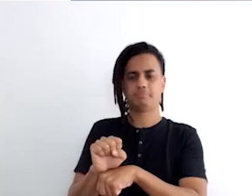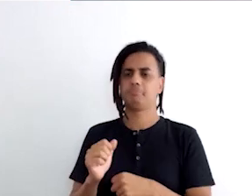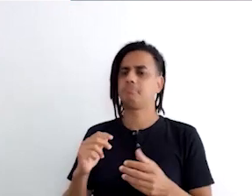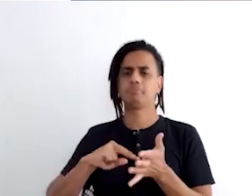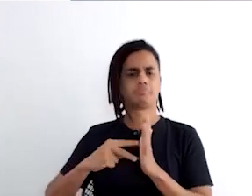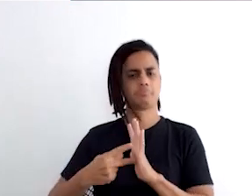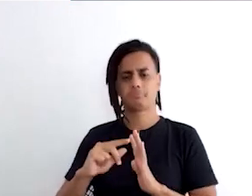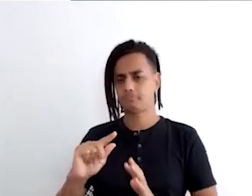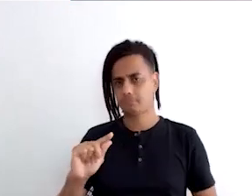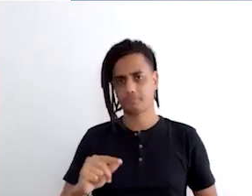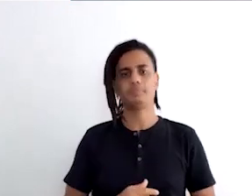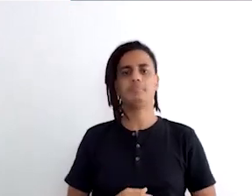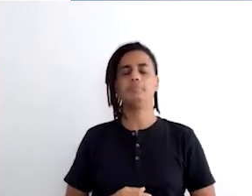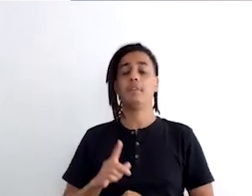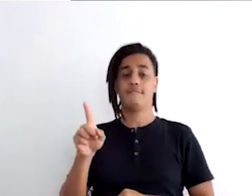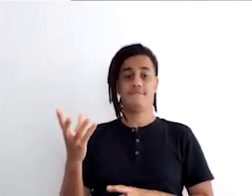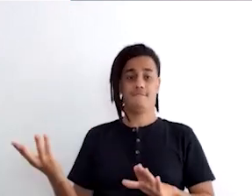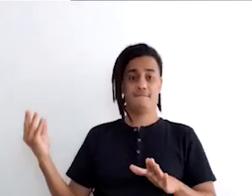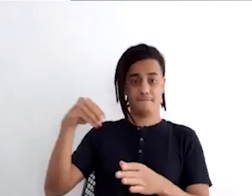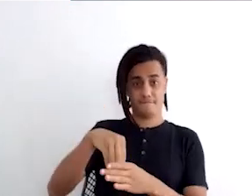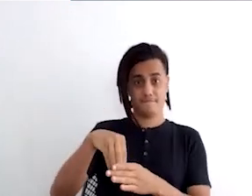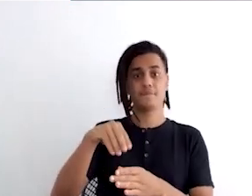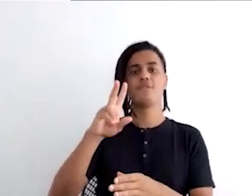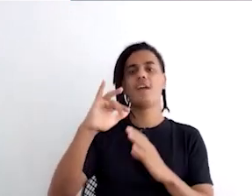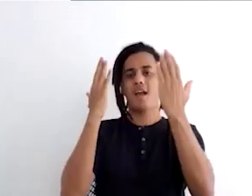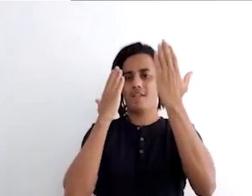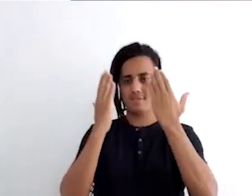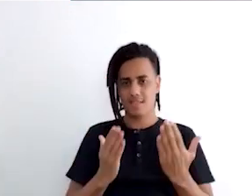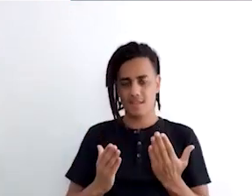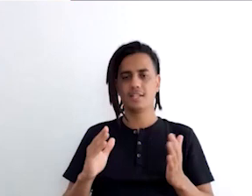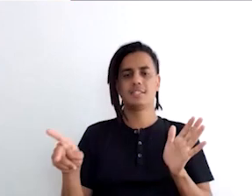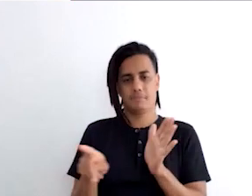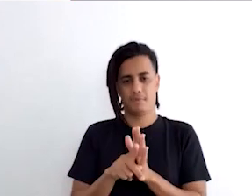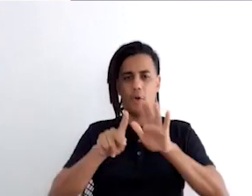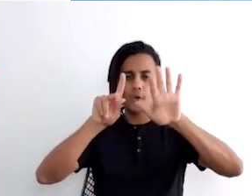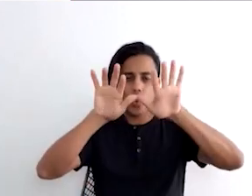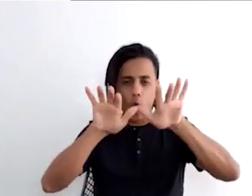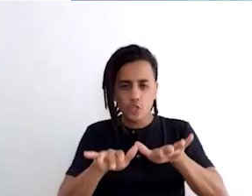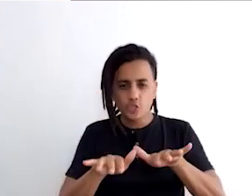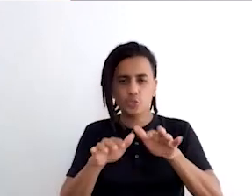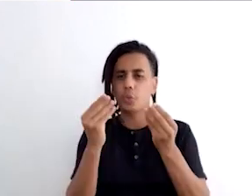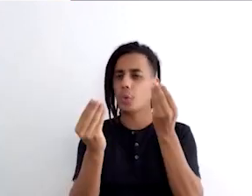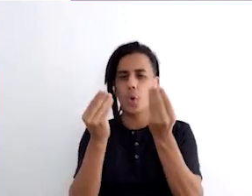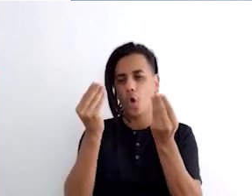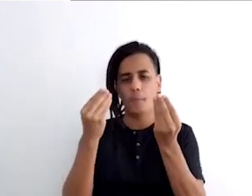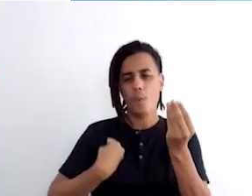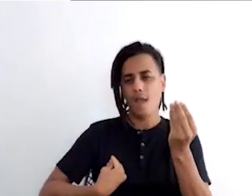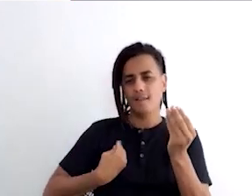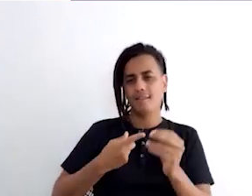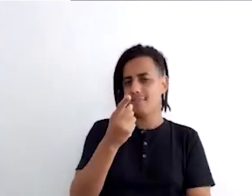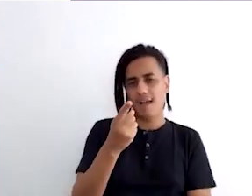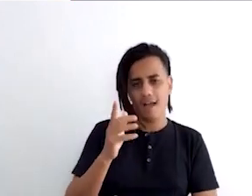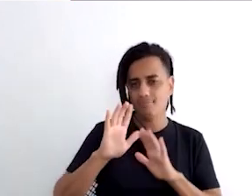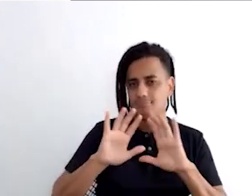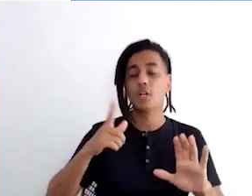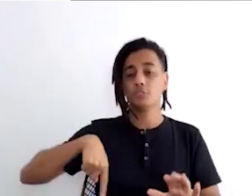incluir tanto uma análise desse código, tipo, de como ele está quando a gente faz o nosso git clone. A gente vai olhar esse